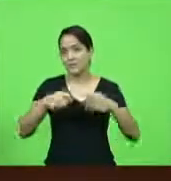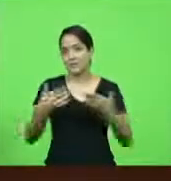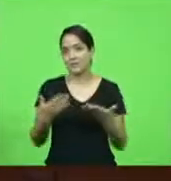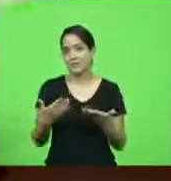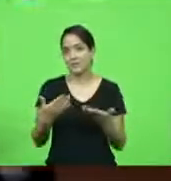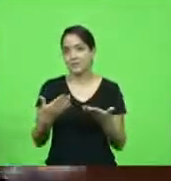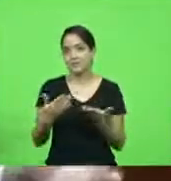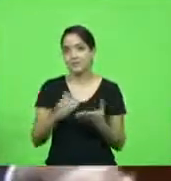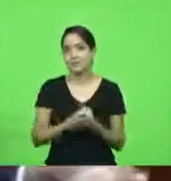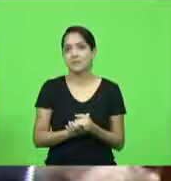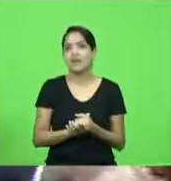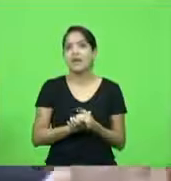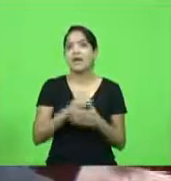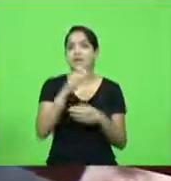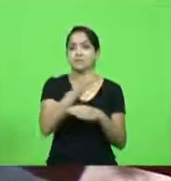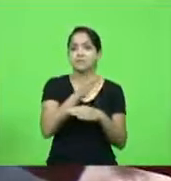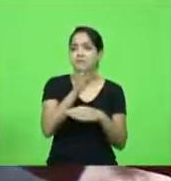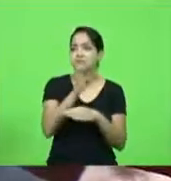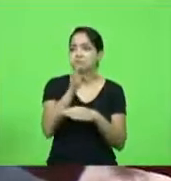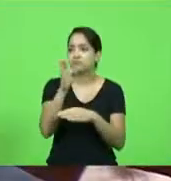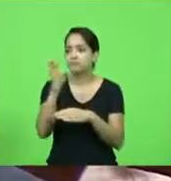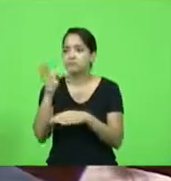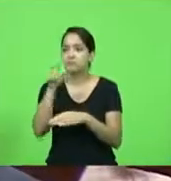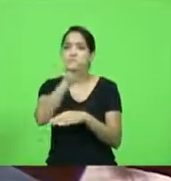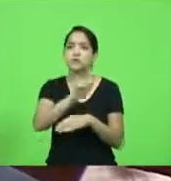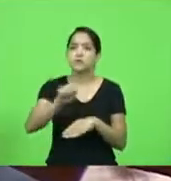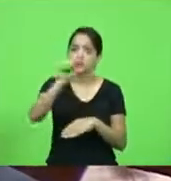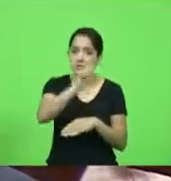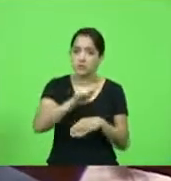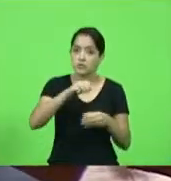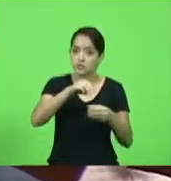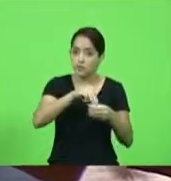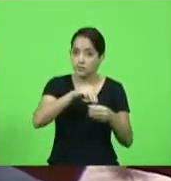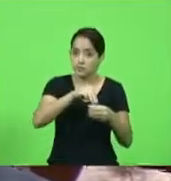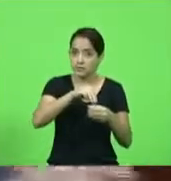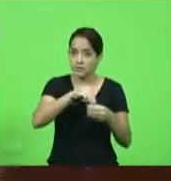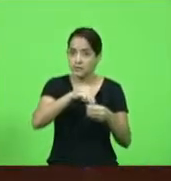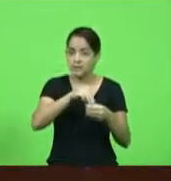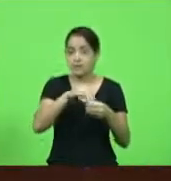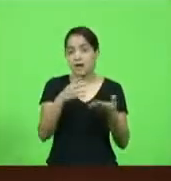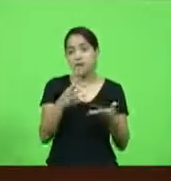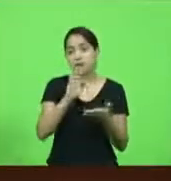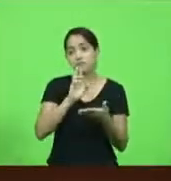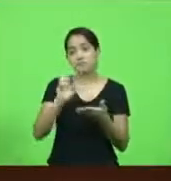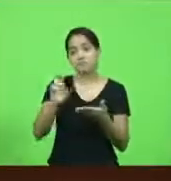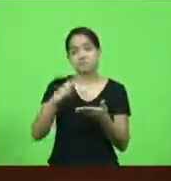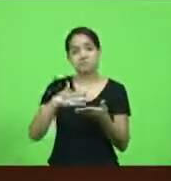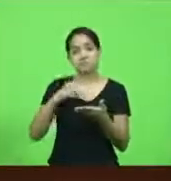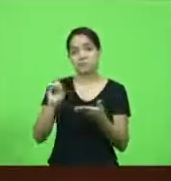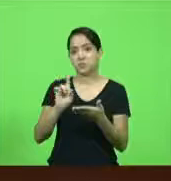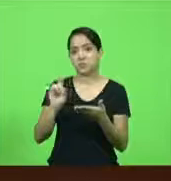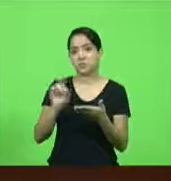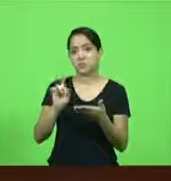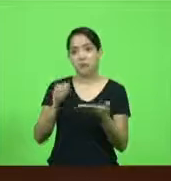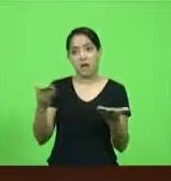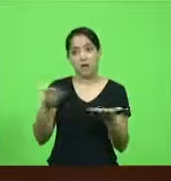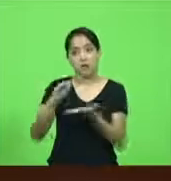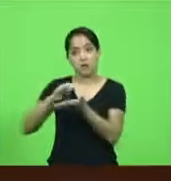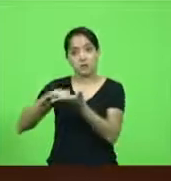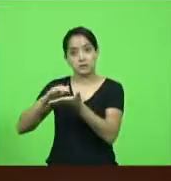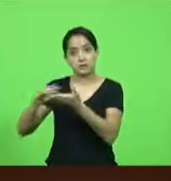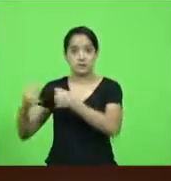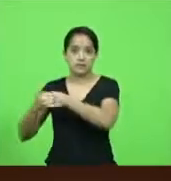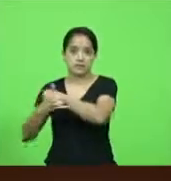Aí eles vão nas associações dos municípios, e as associações dos municípios dizem, não, não é conosco, agora é com a Secretaria de